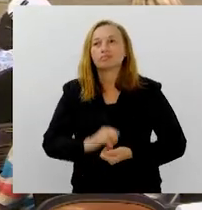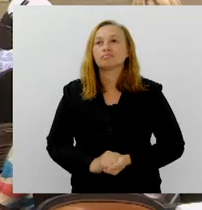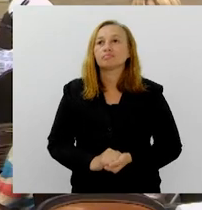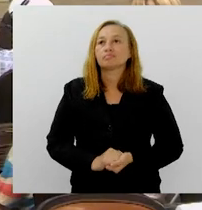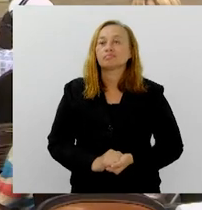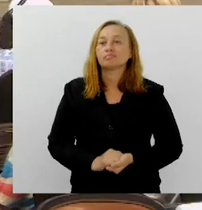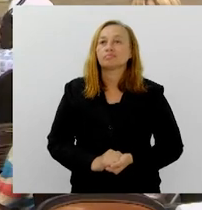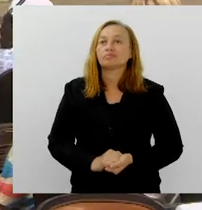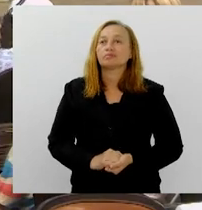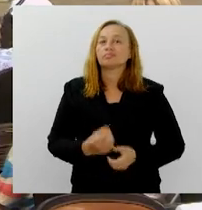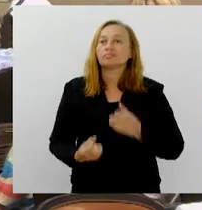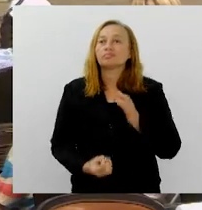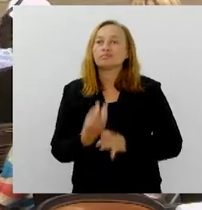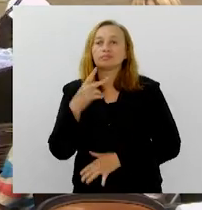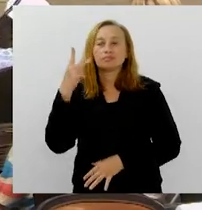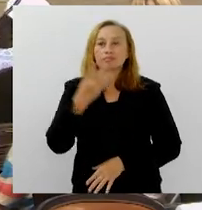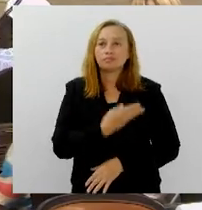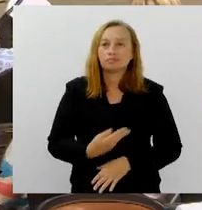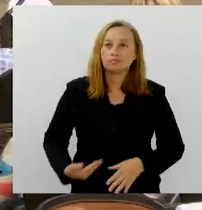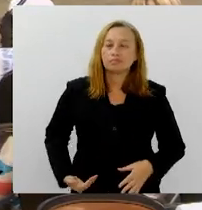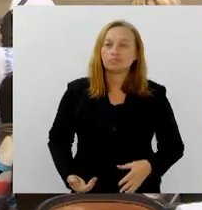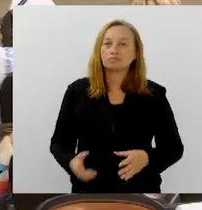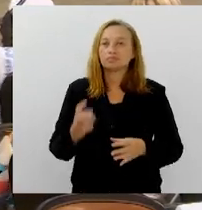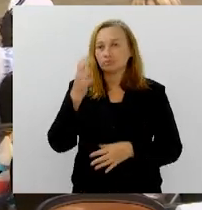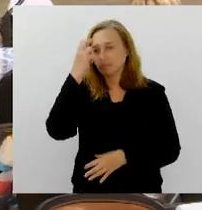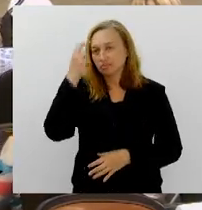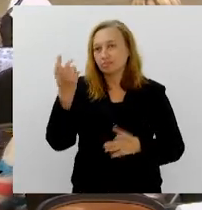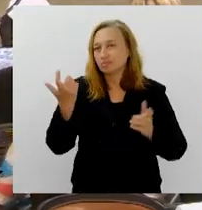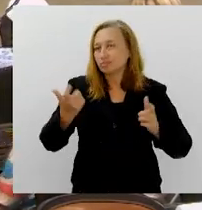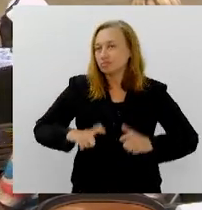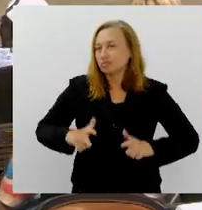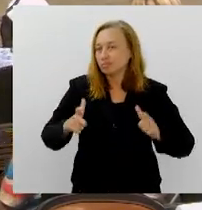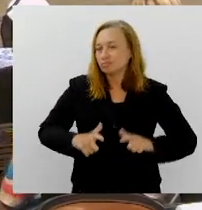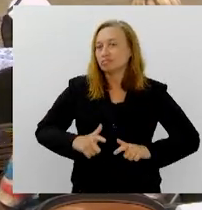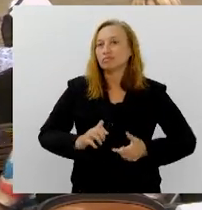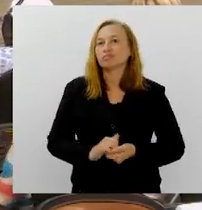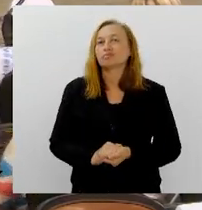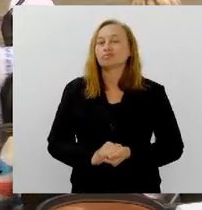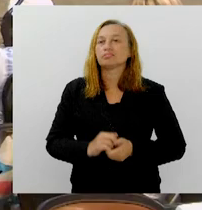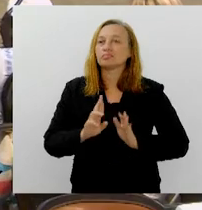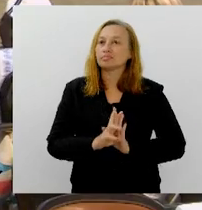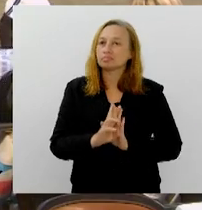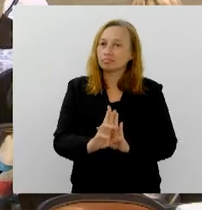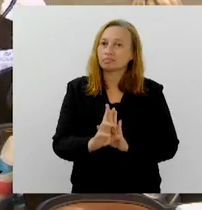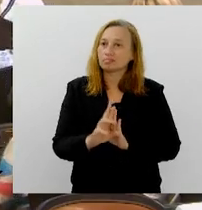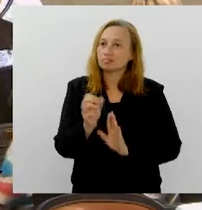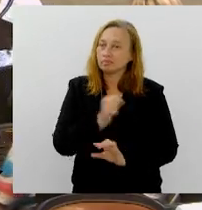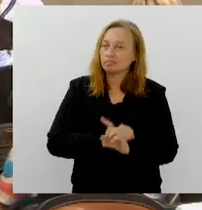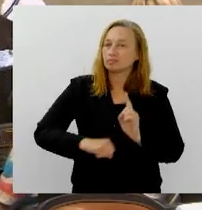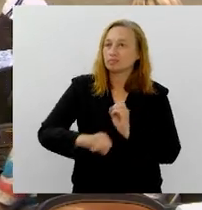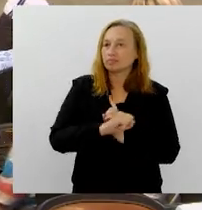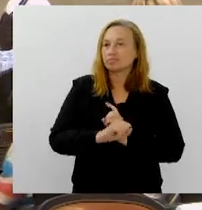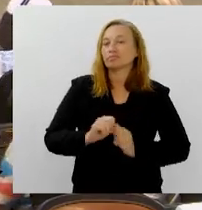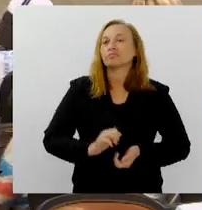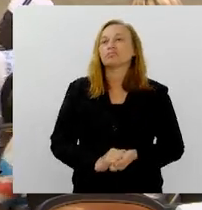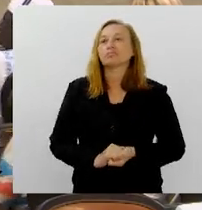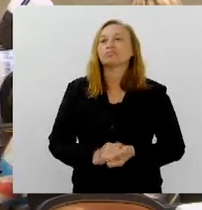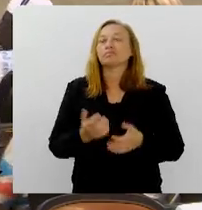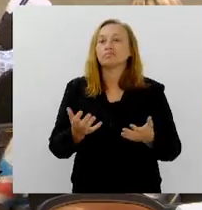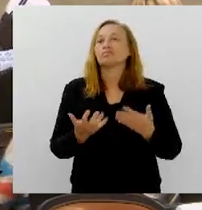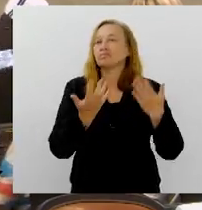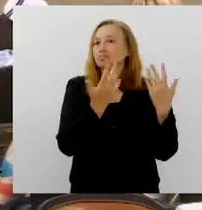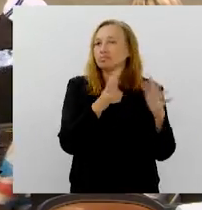das políticas públicas para a cultura nesse espaço de participação e de representação da sociedade civil. Queria